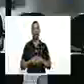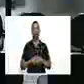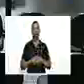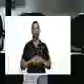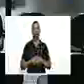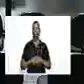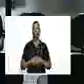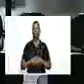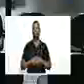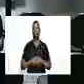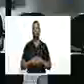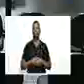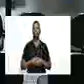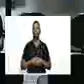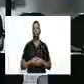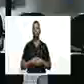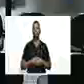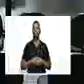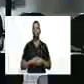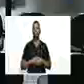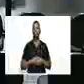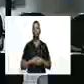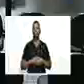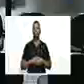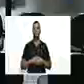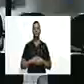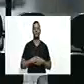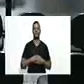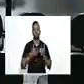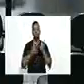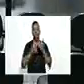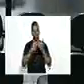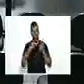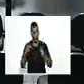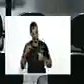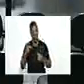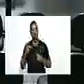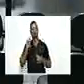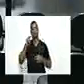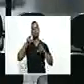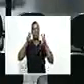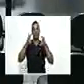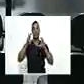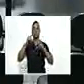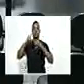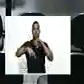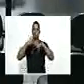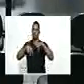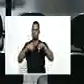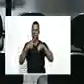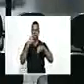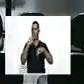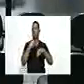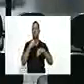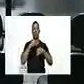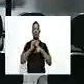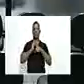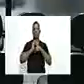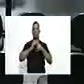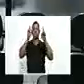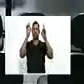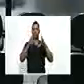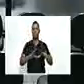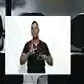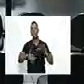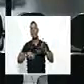Pine e meilo a respeito do do pneu e o Aterro não pode aceitar pneu Tá mas sempre